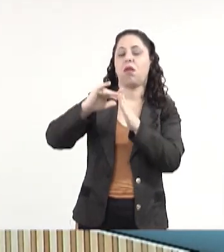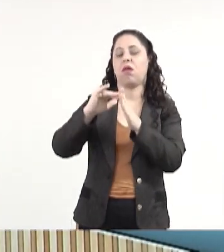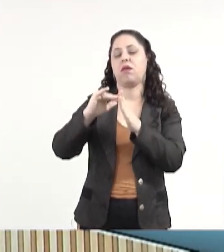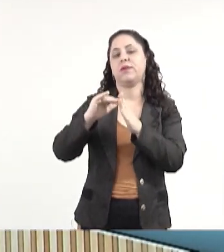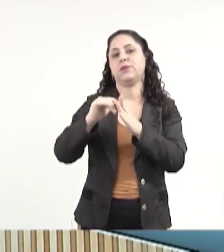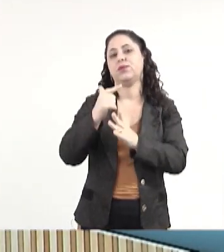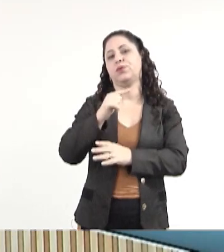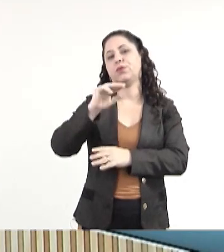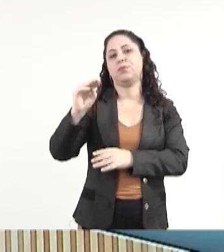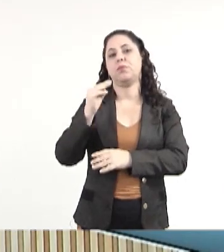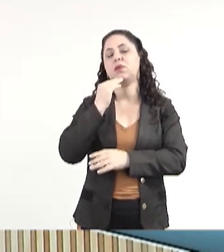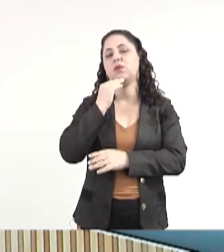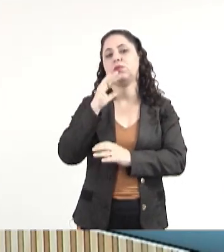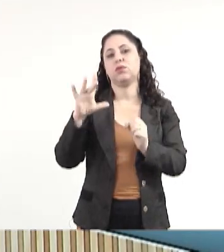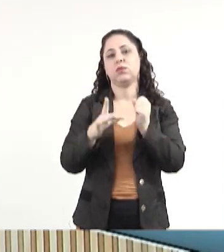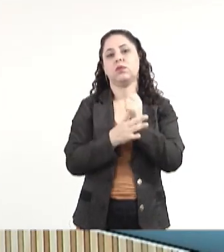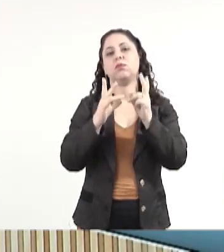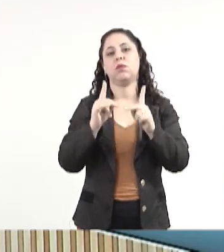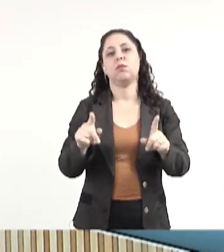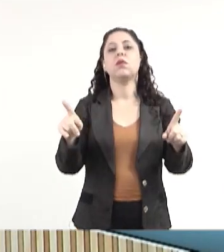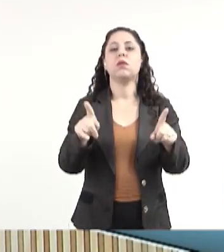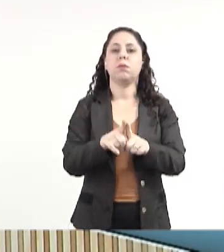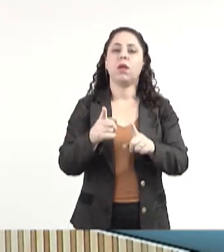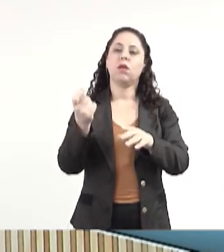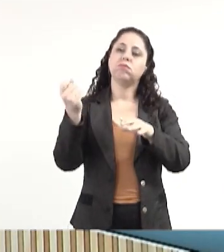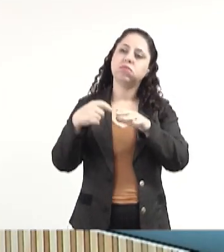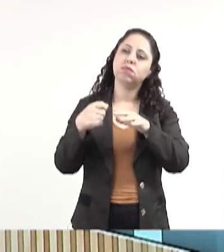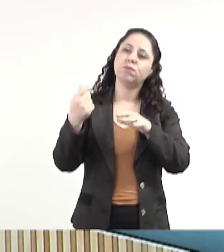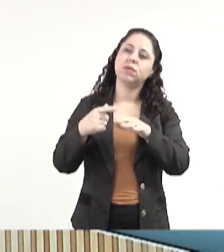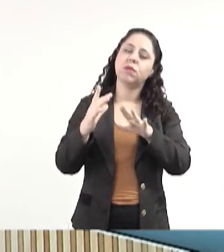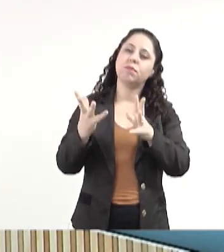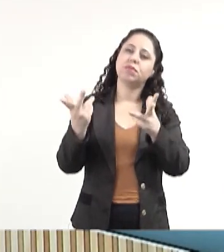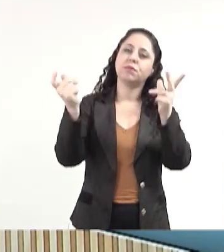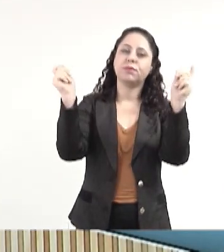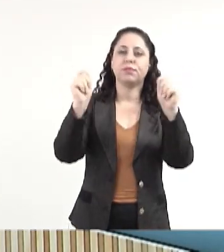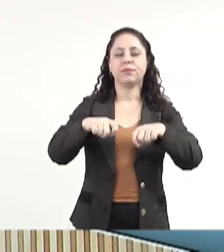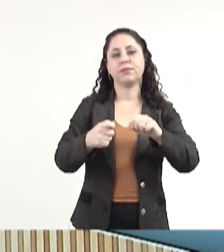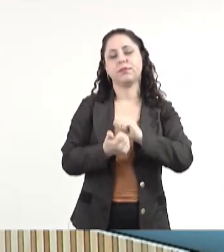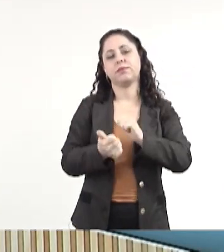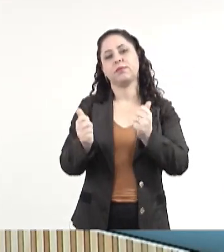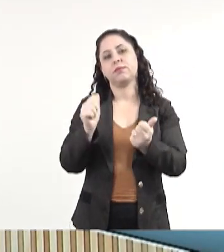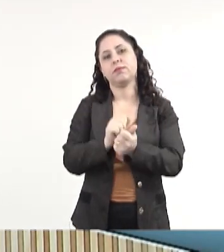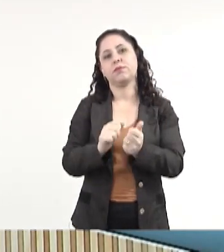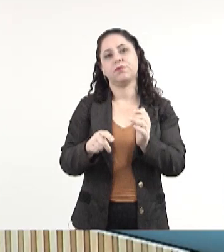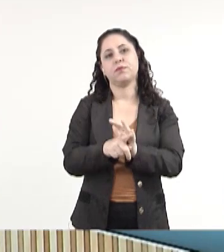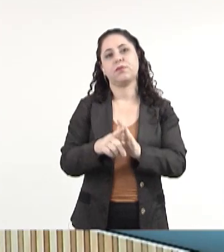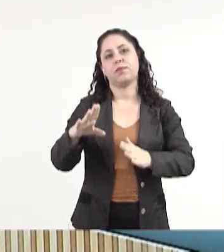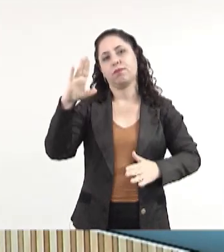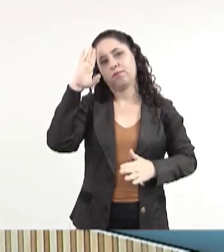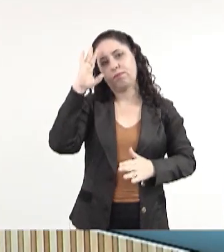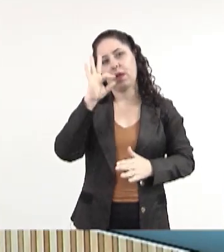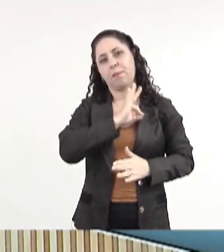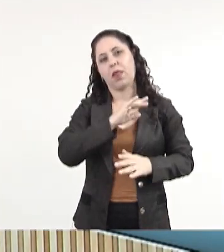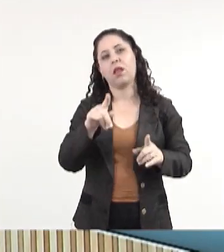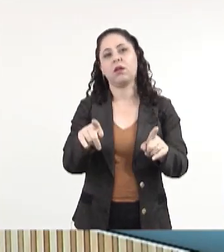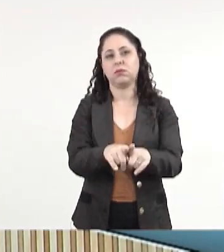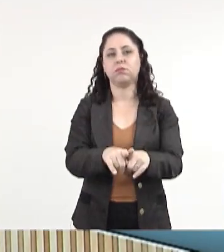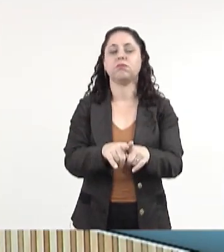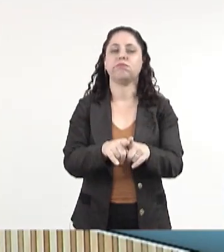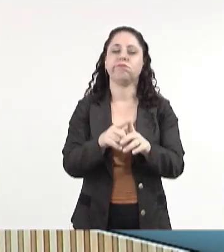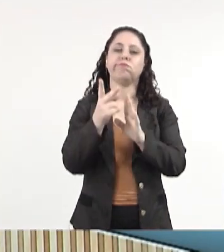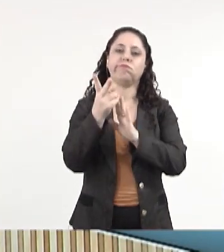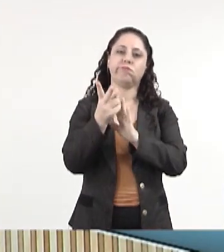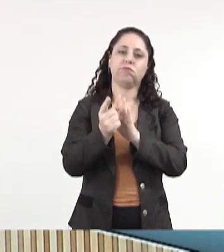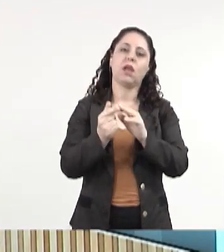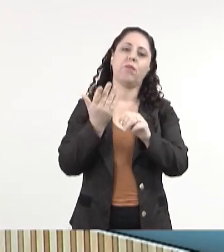2 bilhões de reais, segurança pública que também conta com fundos de aprimoramento das forças policiais e tudo mais, então é um